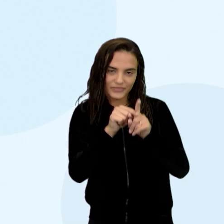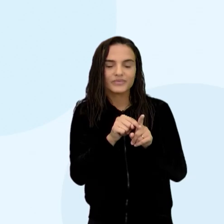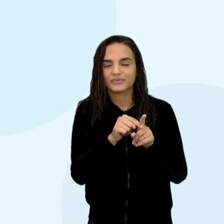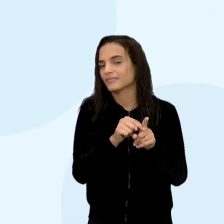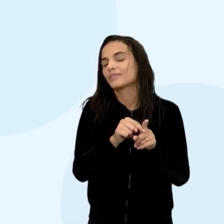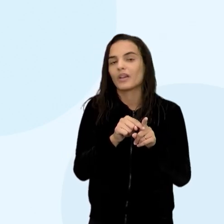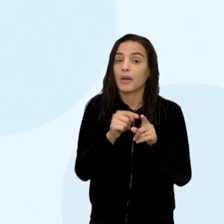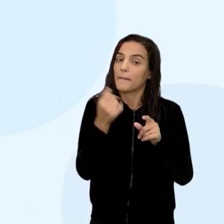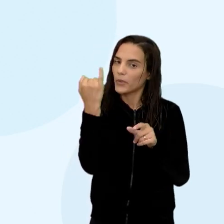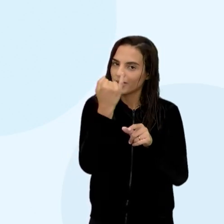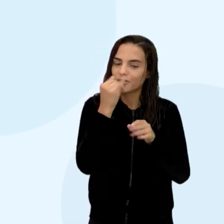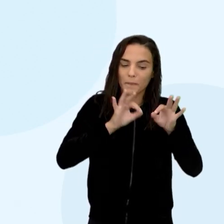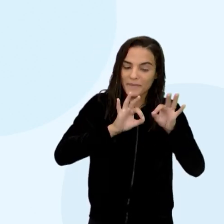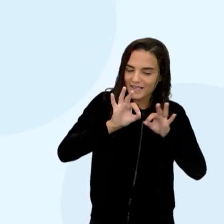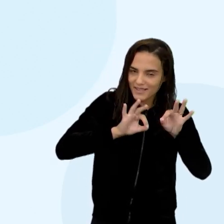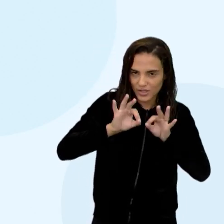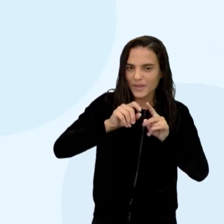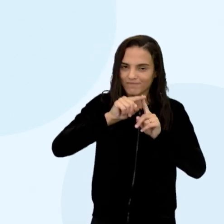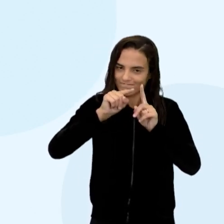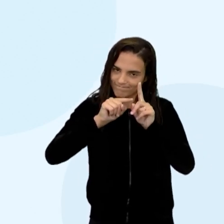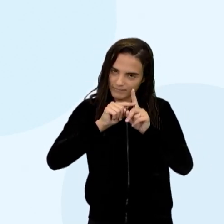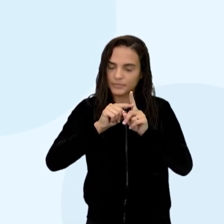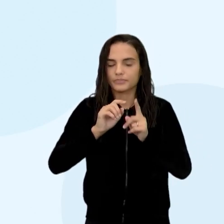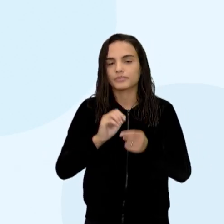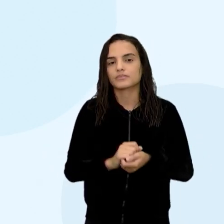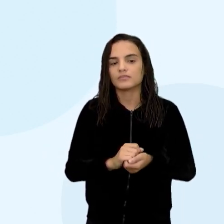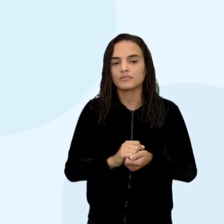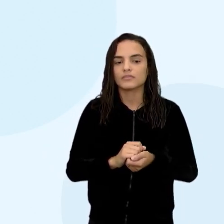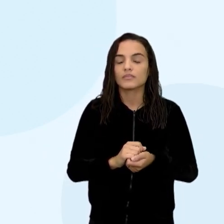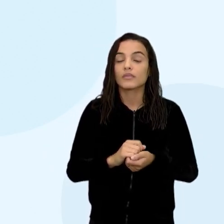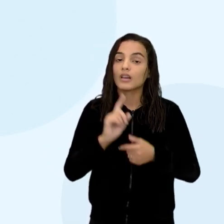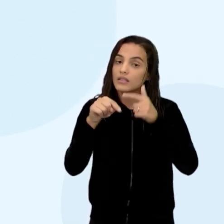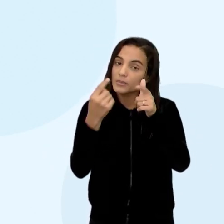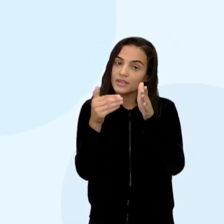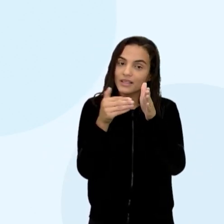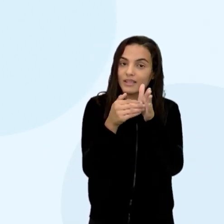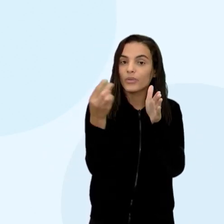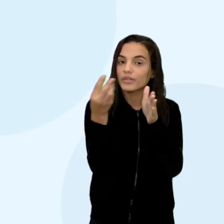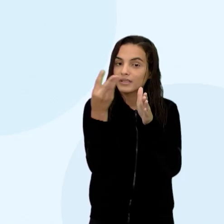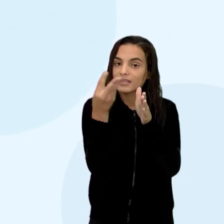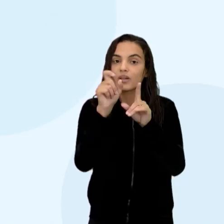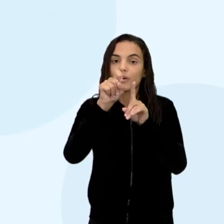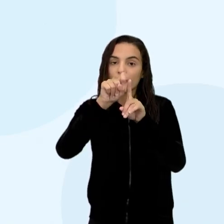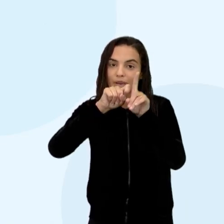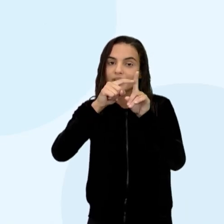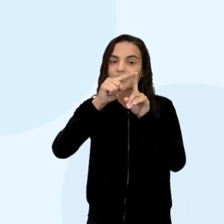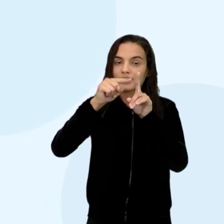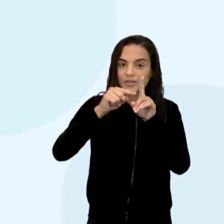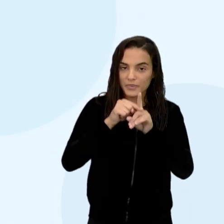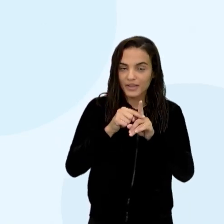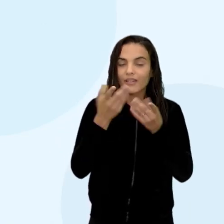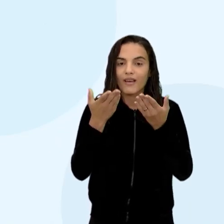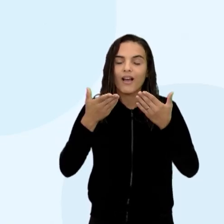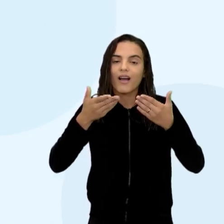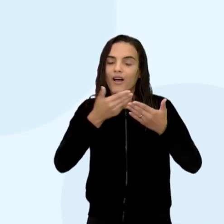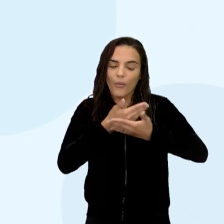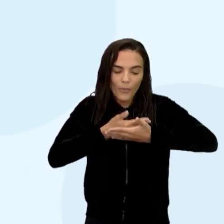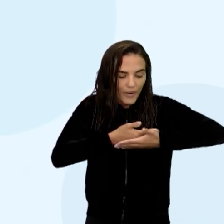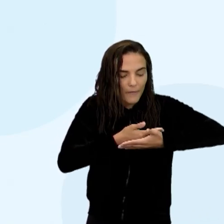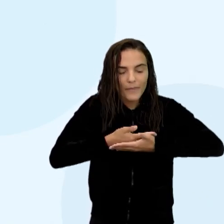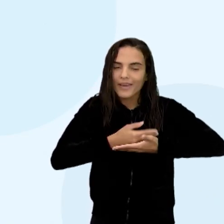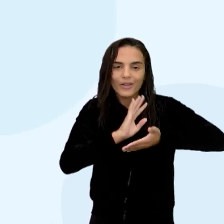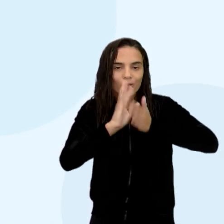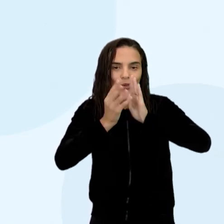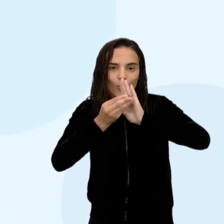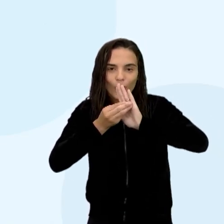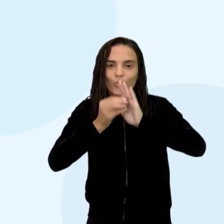planejamento da gestação, né, e depois até ao 3º mês de gestação, que é quando o bebê forma todo o